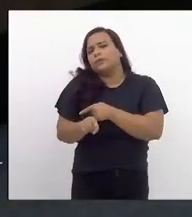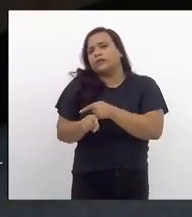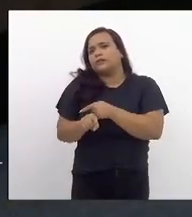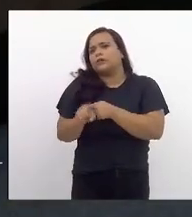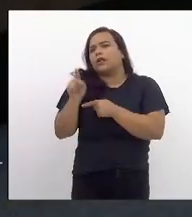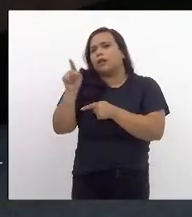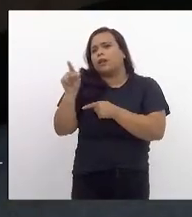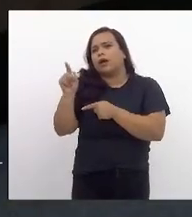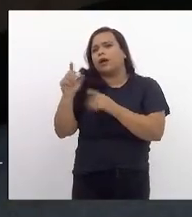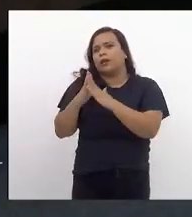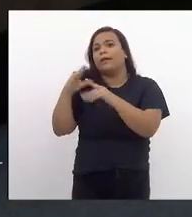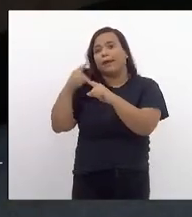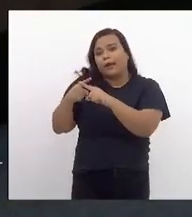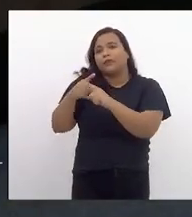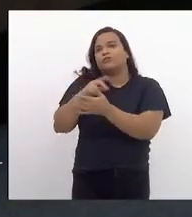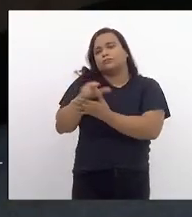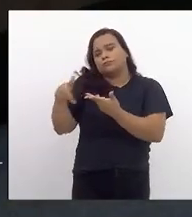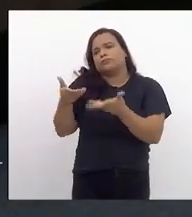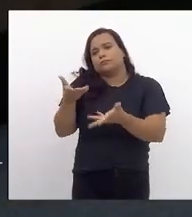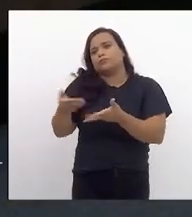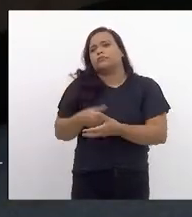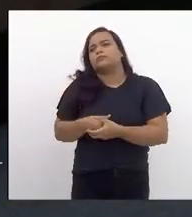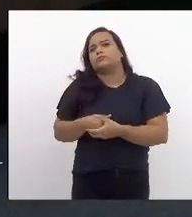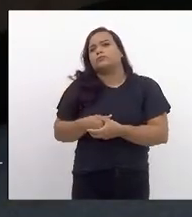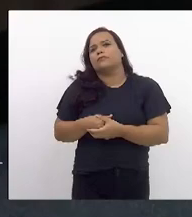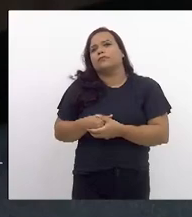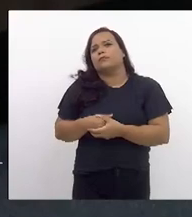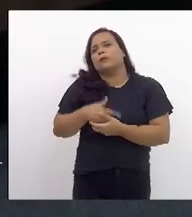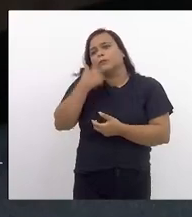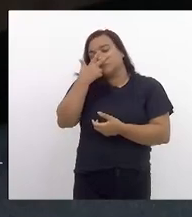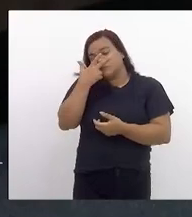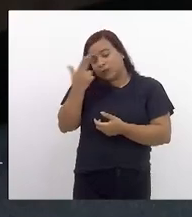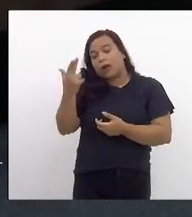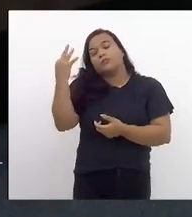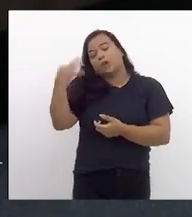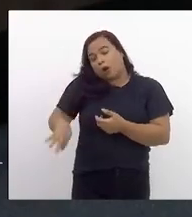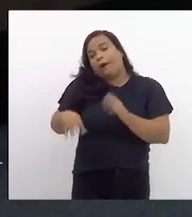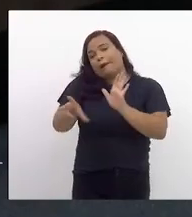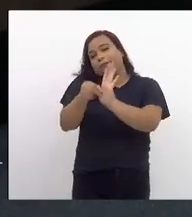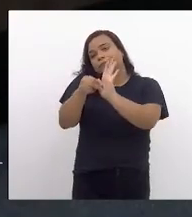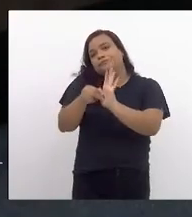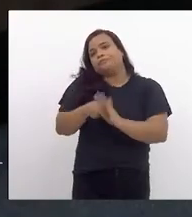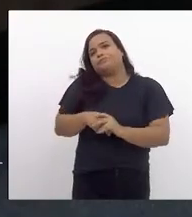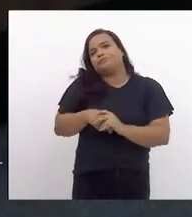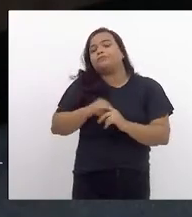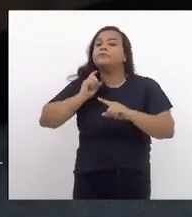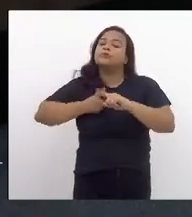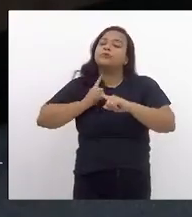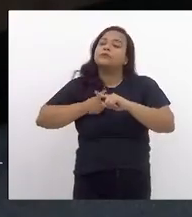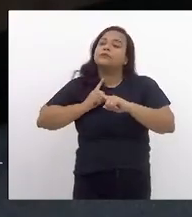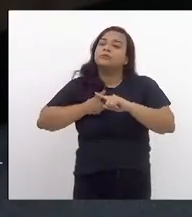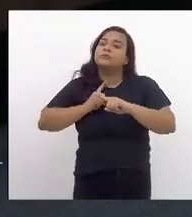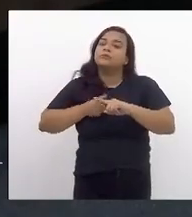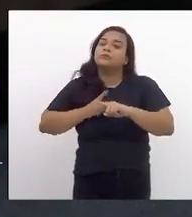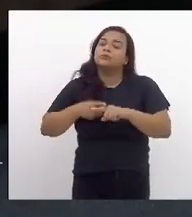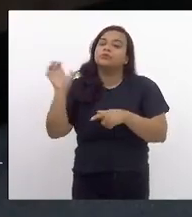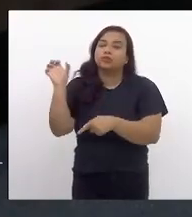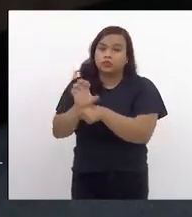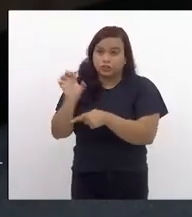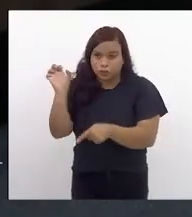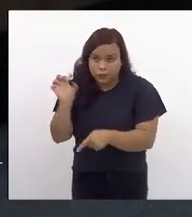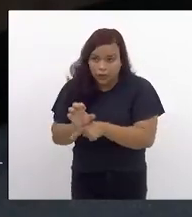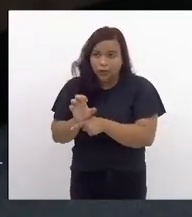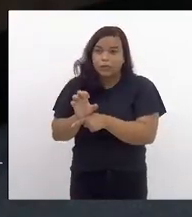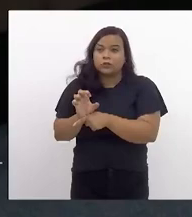aos templos religiosos, enfim. Nos parece correta a emenda, uma vez que, sendo o Estado